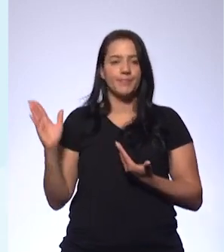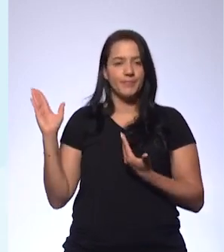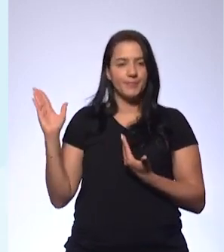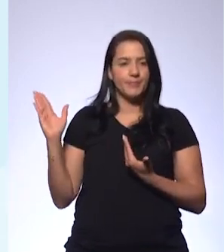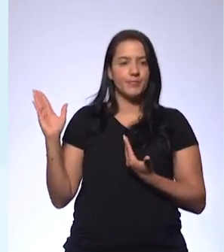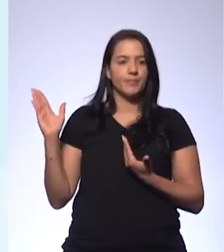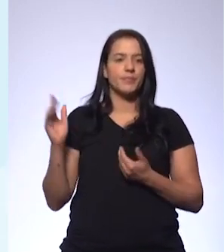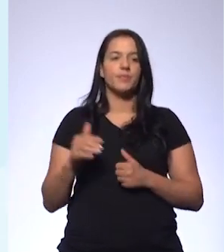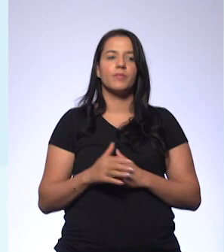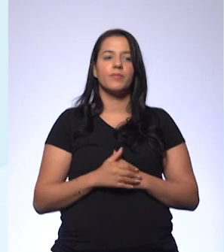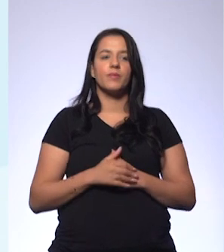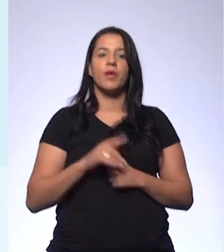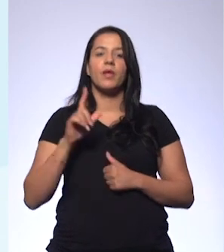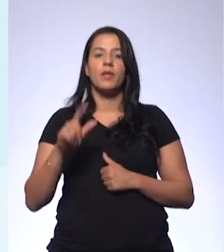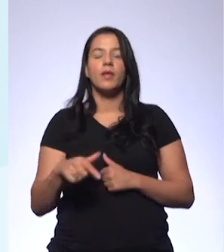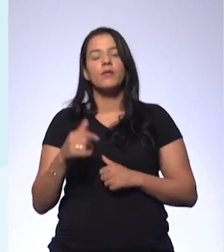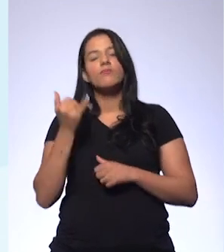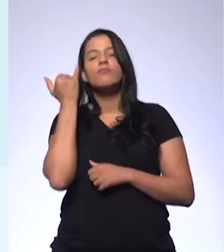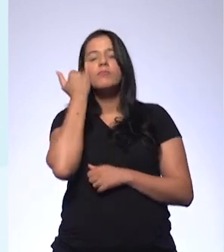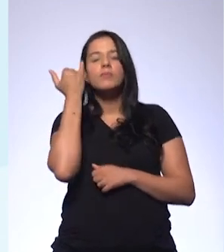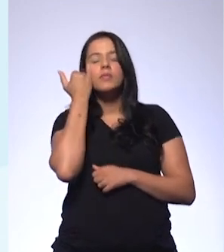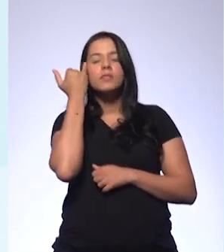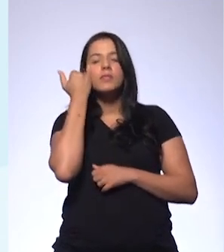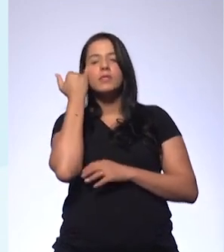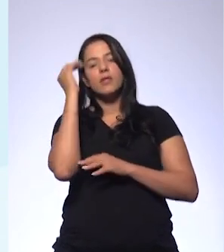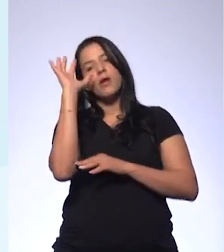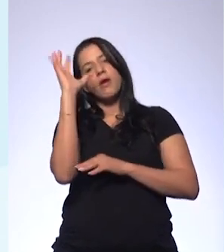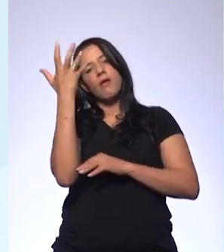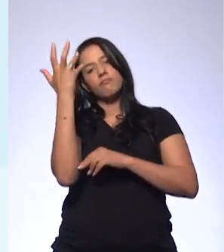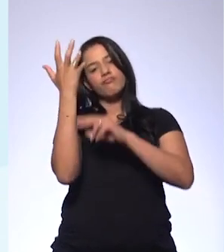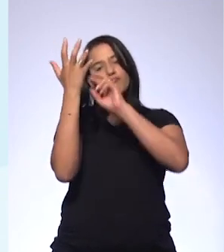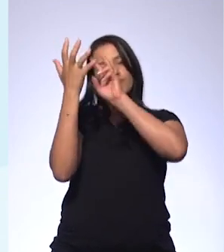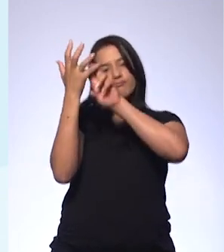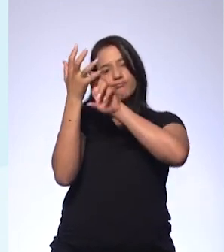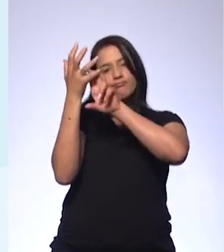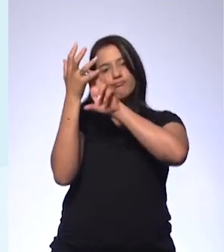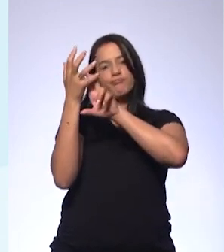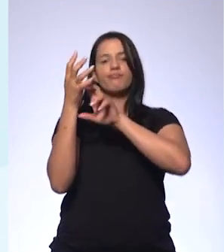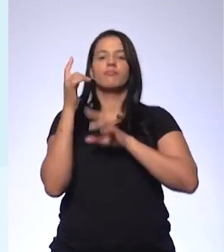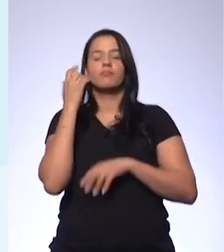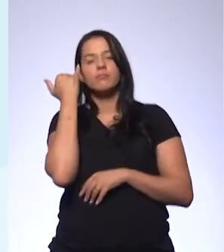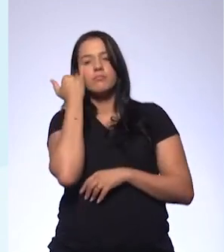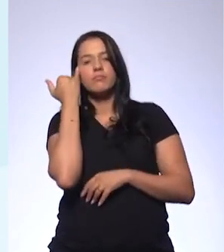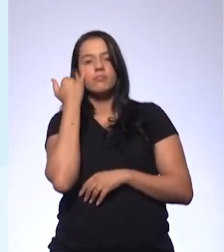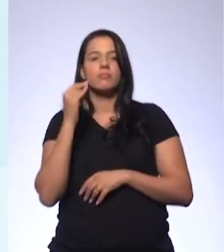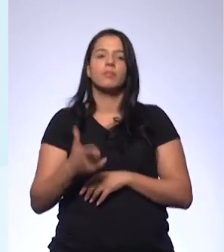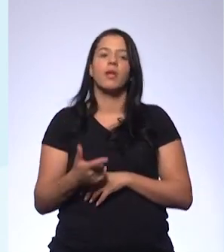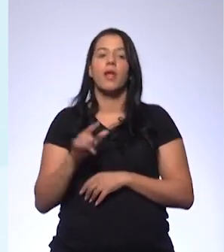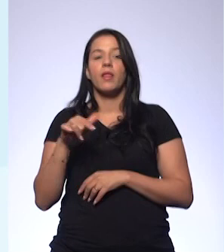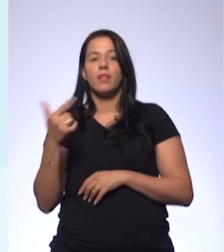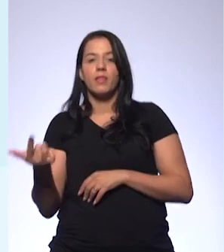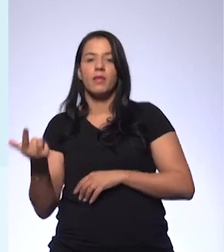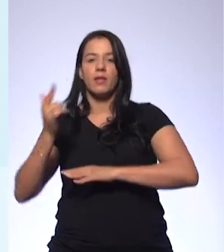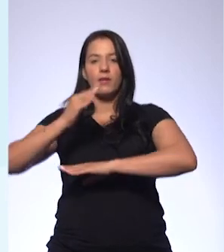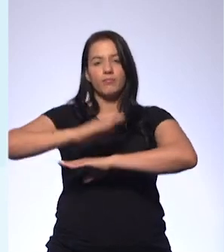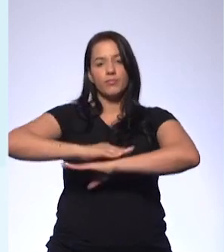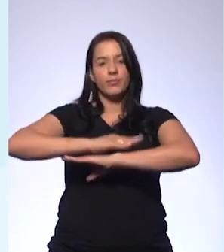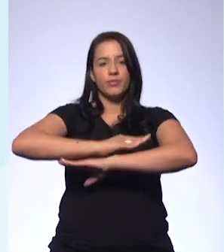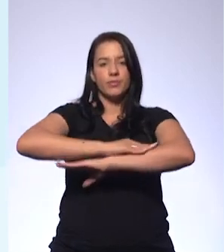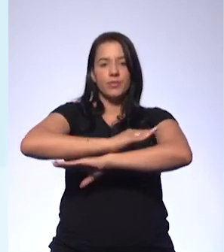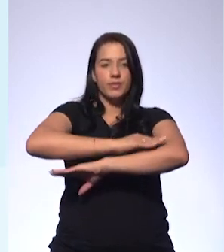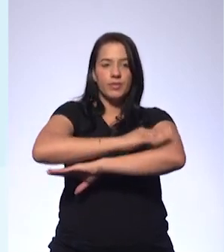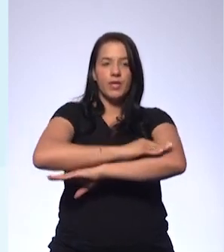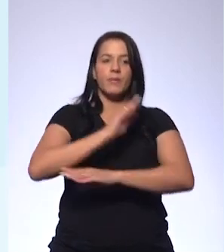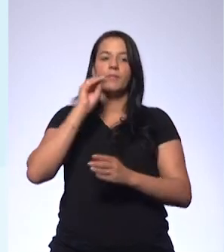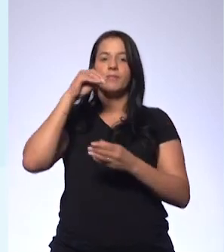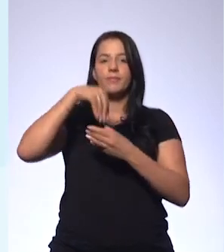Então, um bicho preguiça que vive ali na copa da árvore, né, um sapinho que vive muitas vezes dentro,